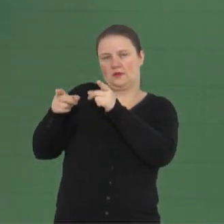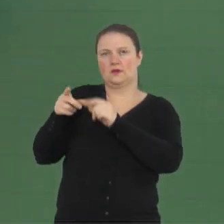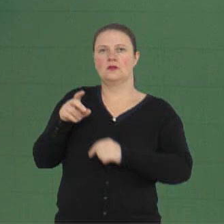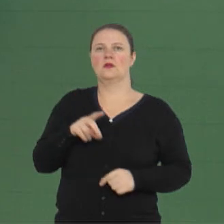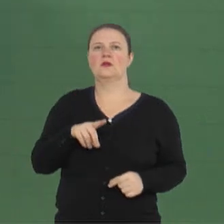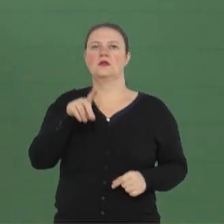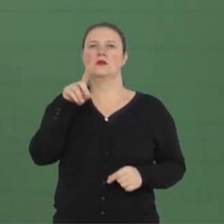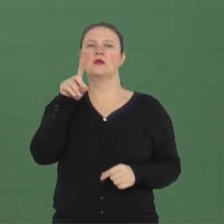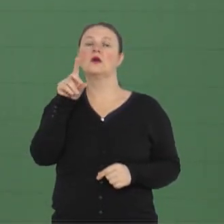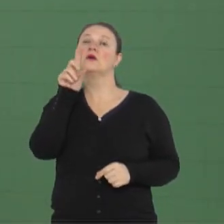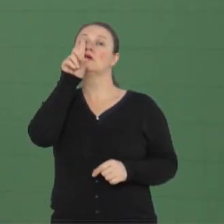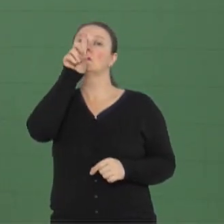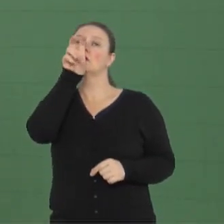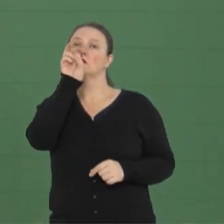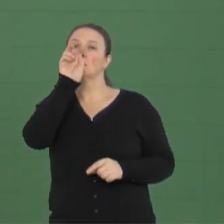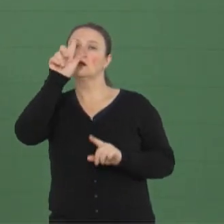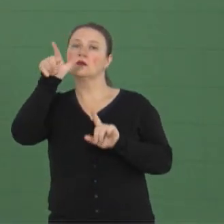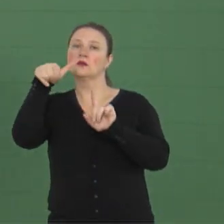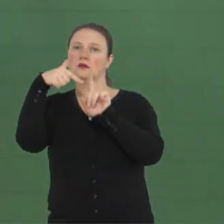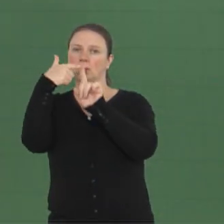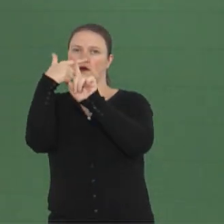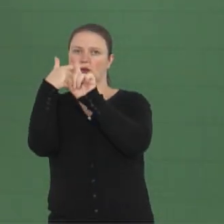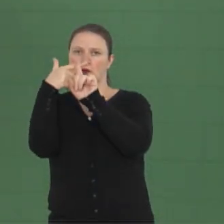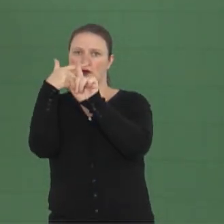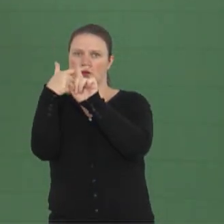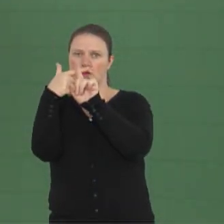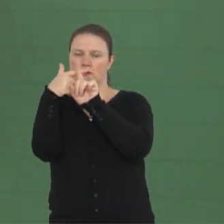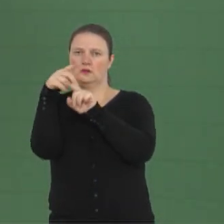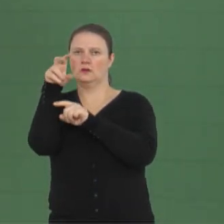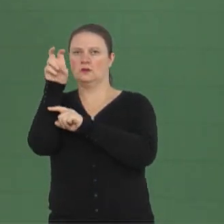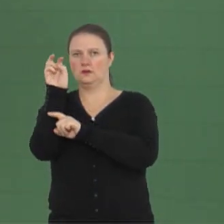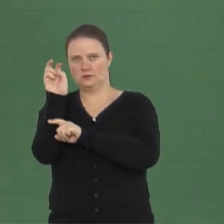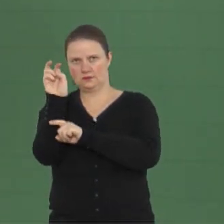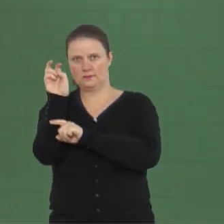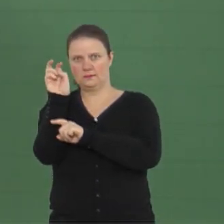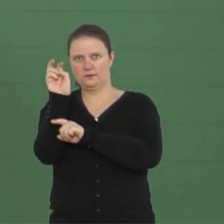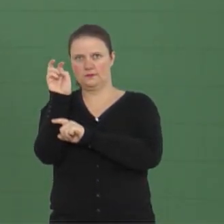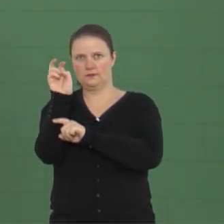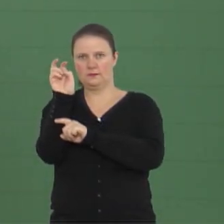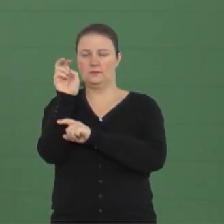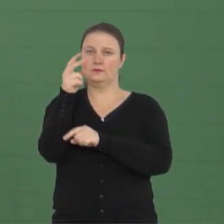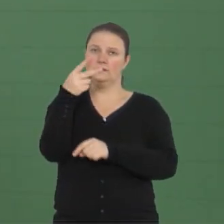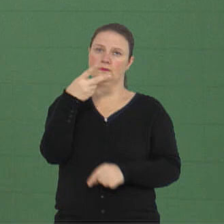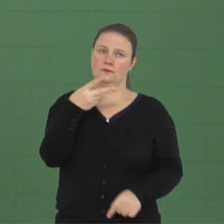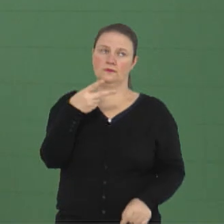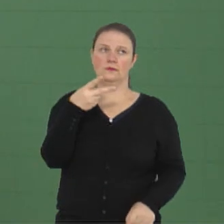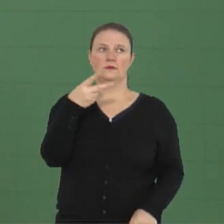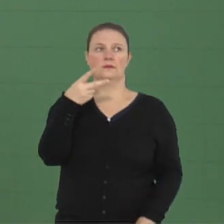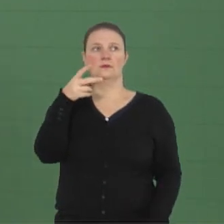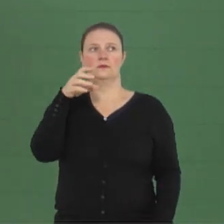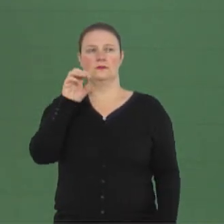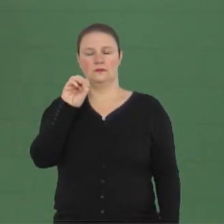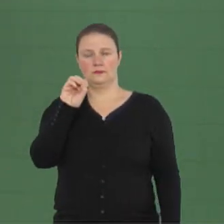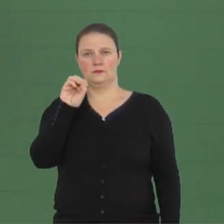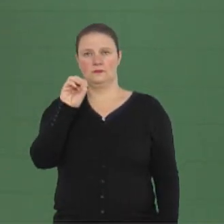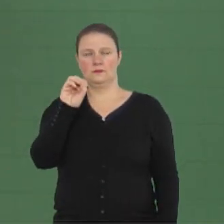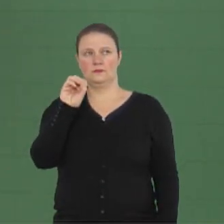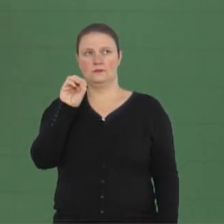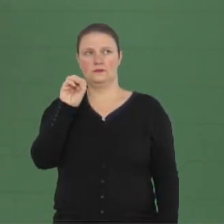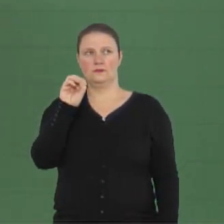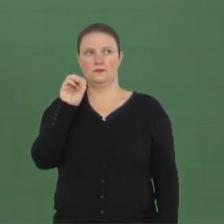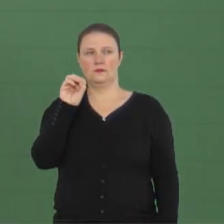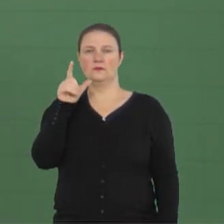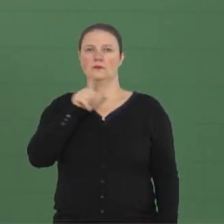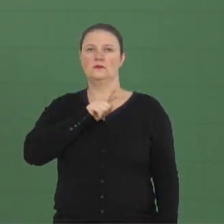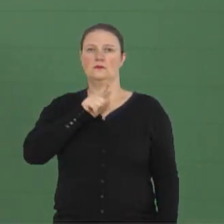o que está no segundo parênteses. 15 mais 5, quanto que nós temos? Veja,